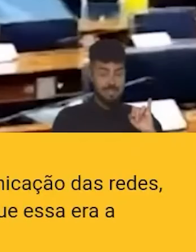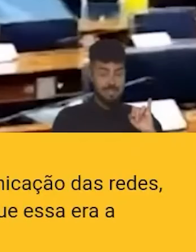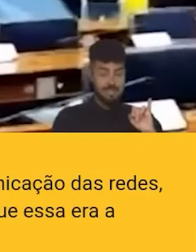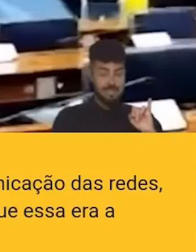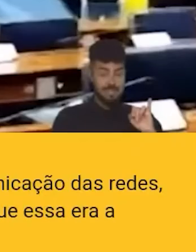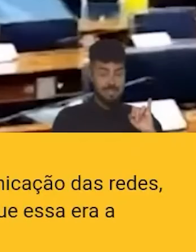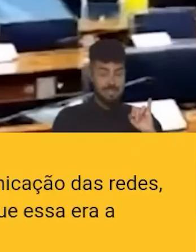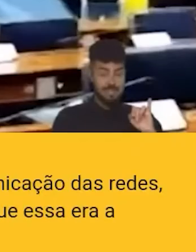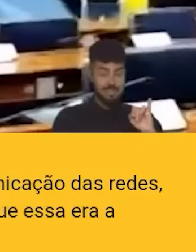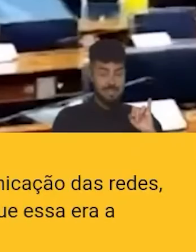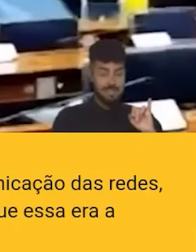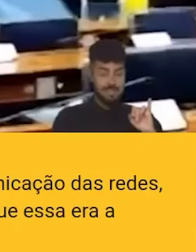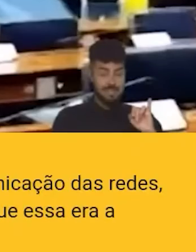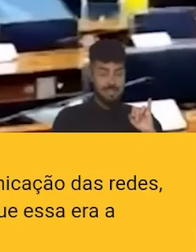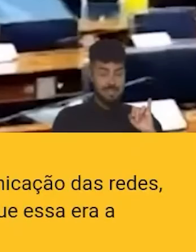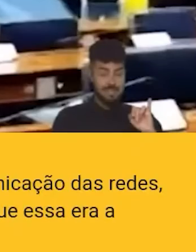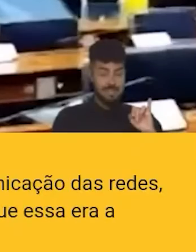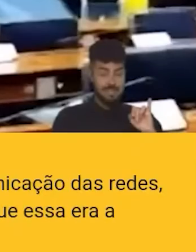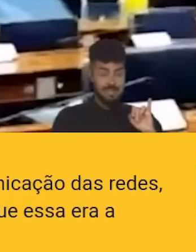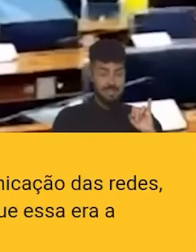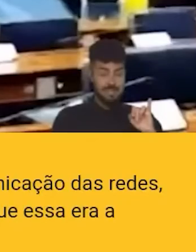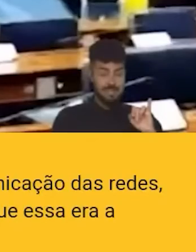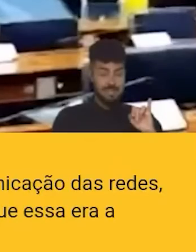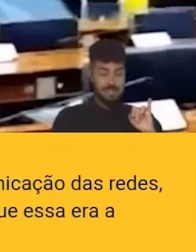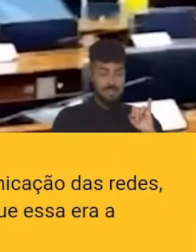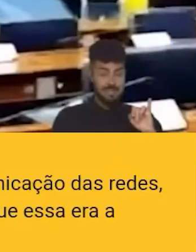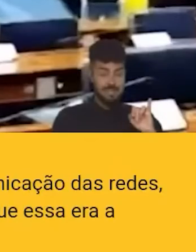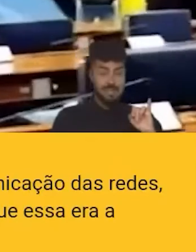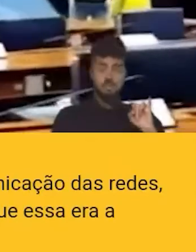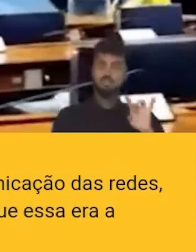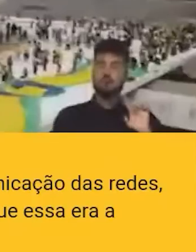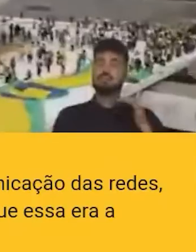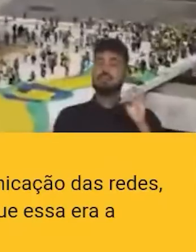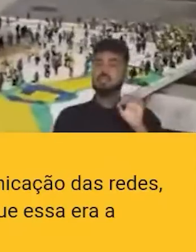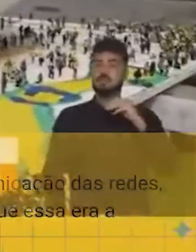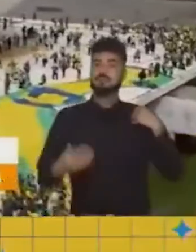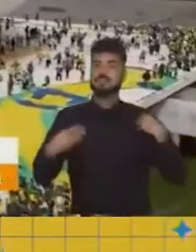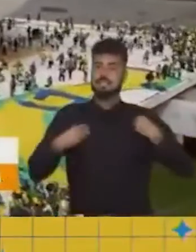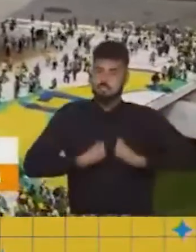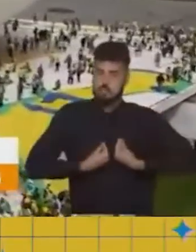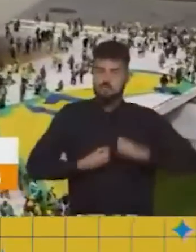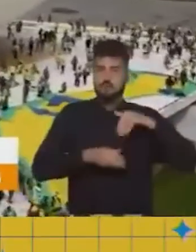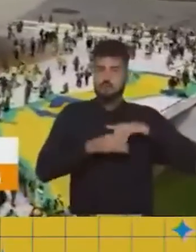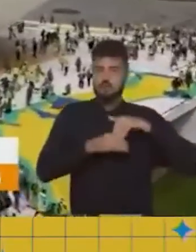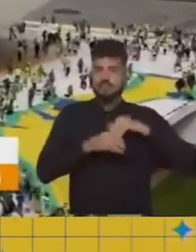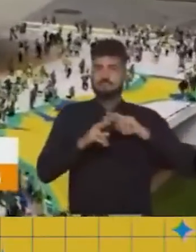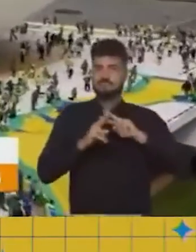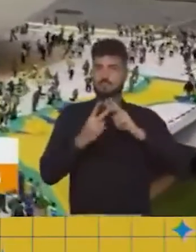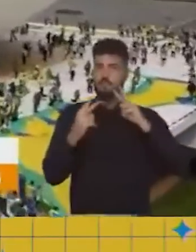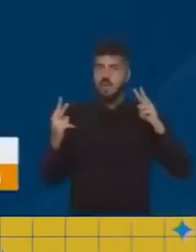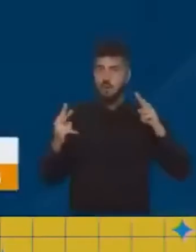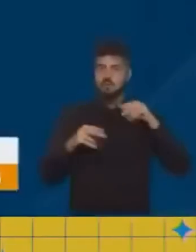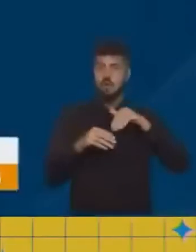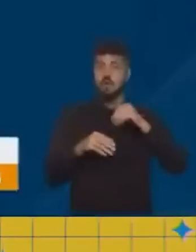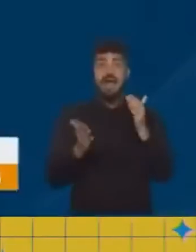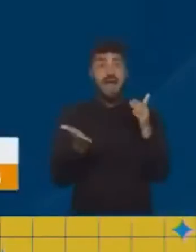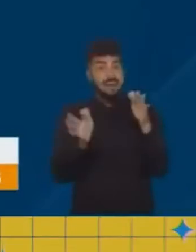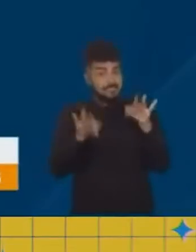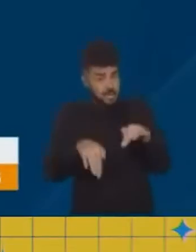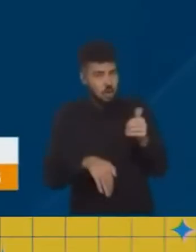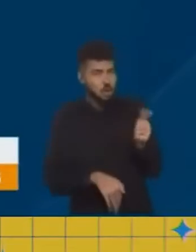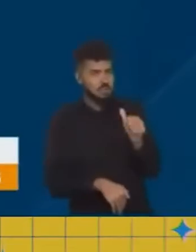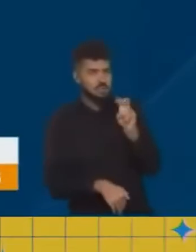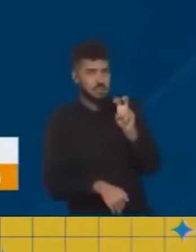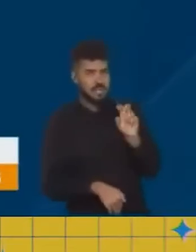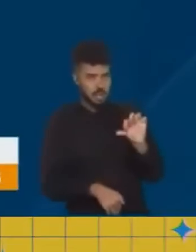pessoa que passou por isso também. Tenhamos bom senso. A termina às 11h59 da noite de hoje. Com o fim